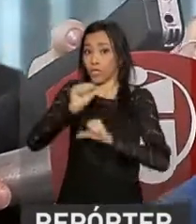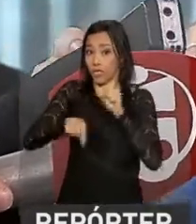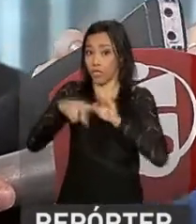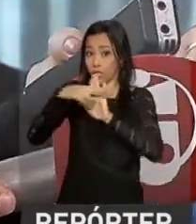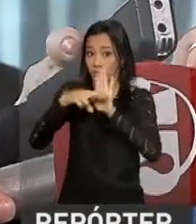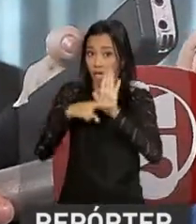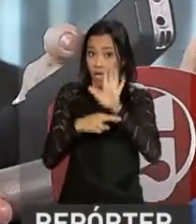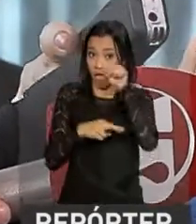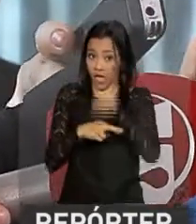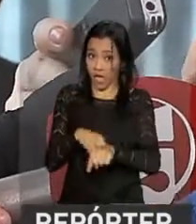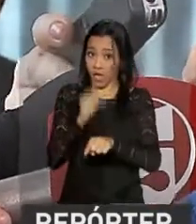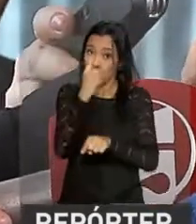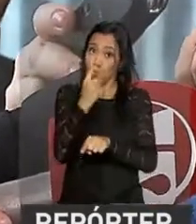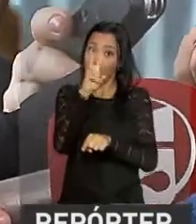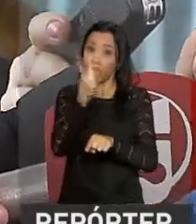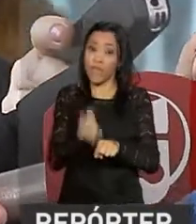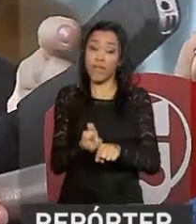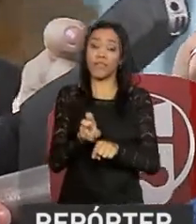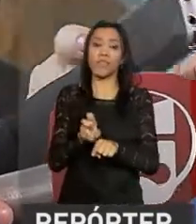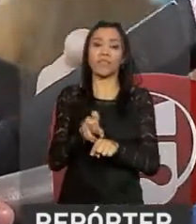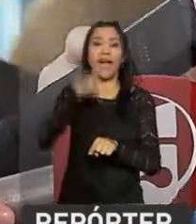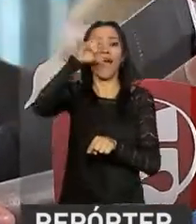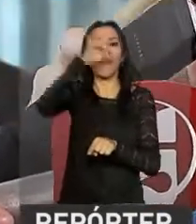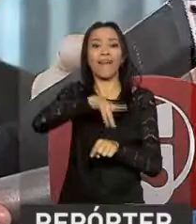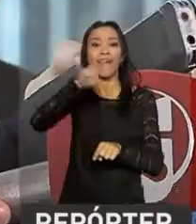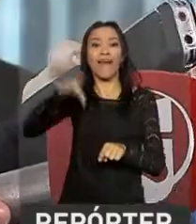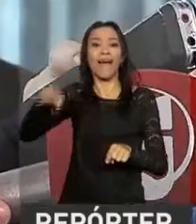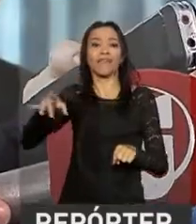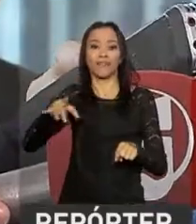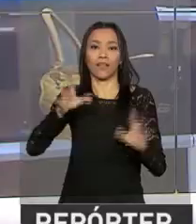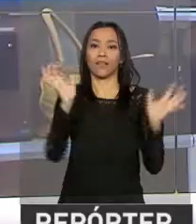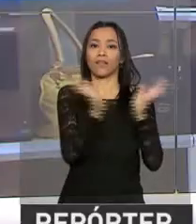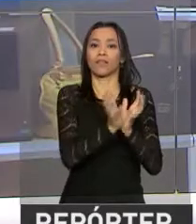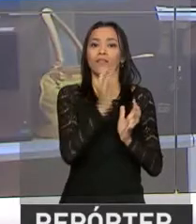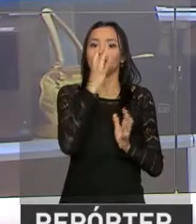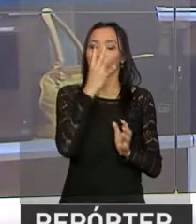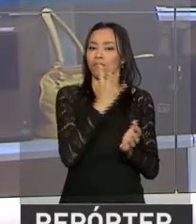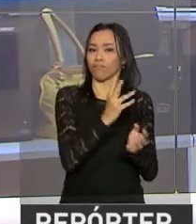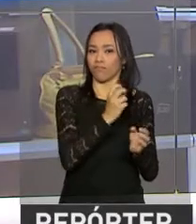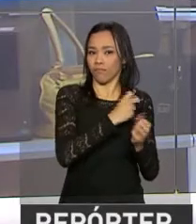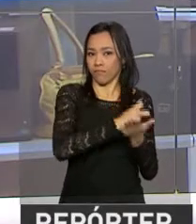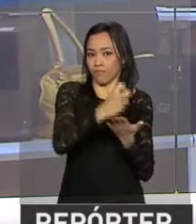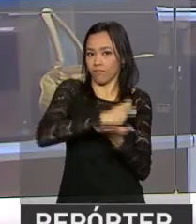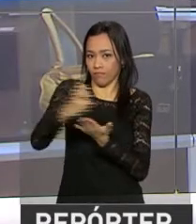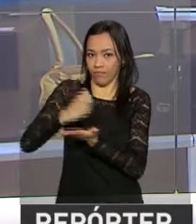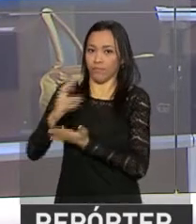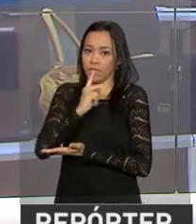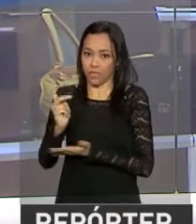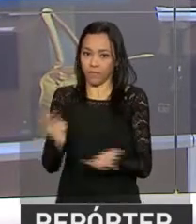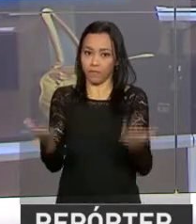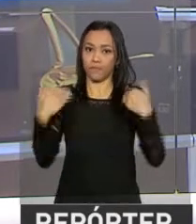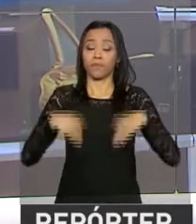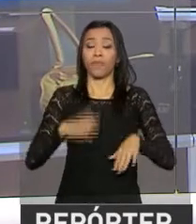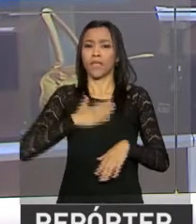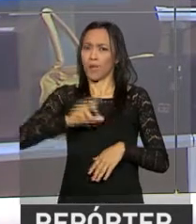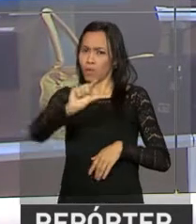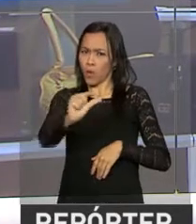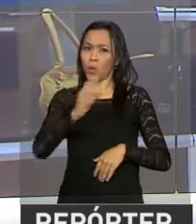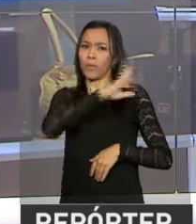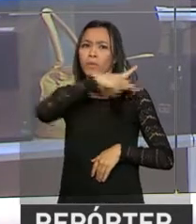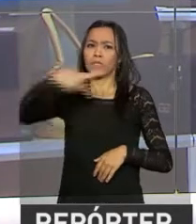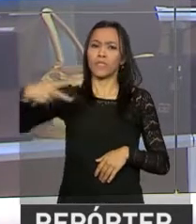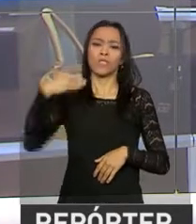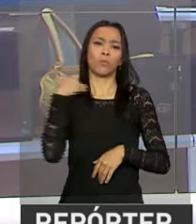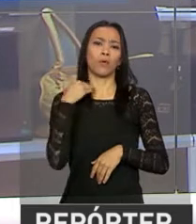uma vez a cada mandato presidencial daqui a pouco o presidente do banco central ilan